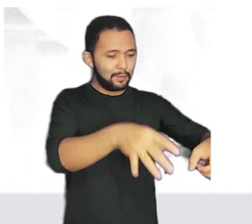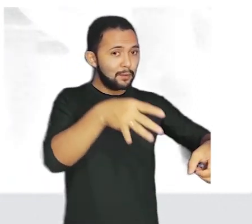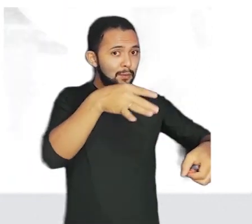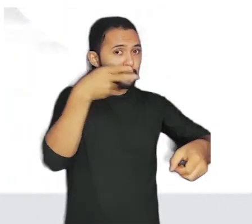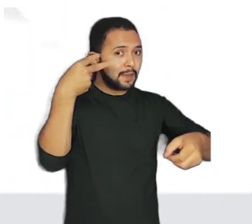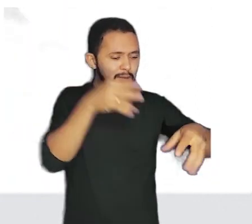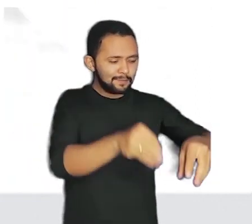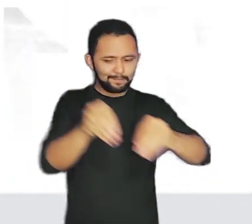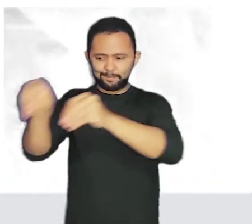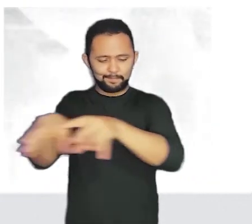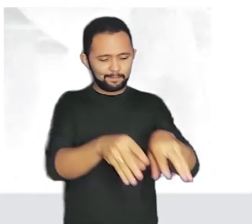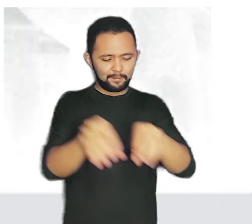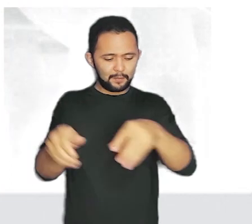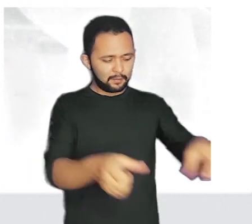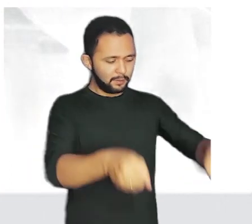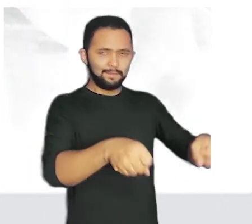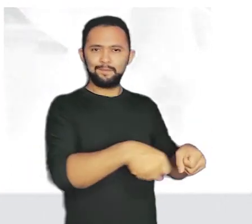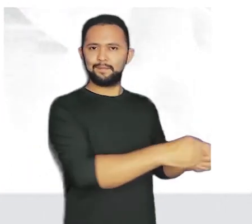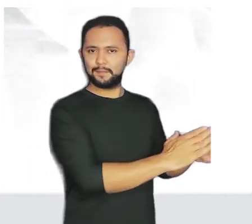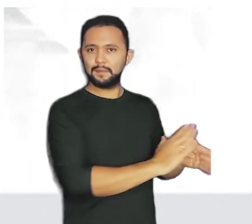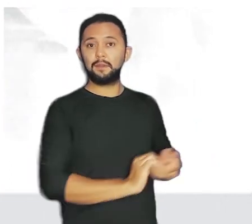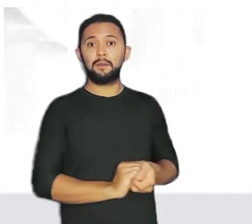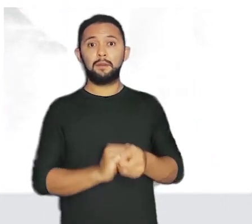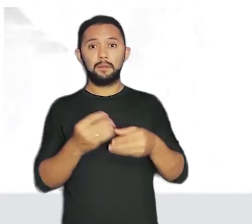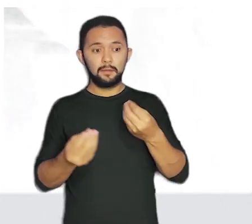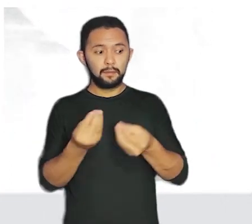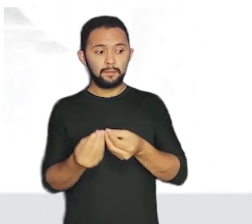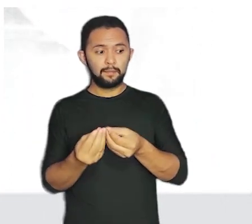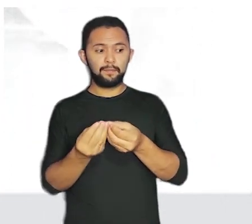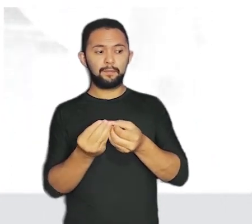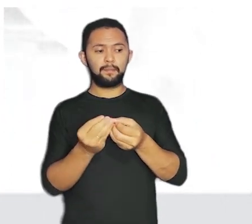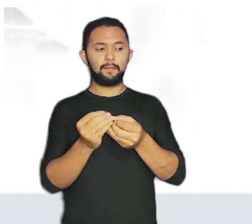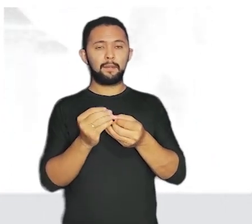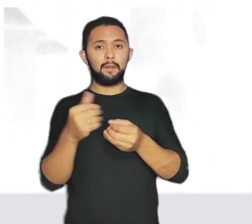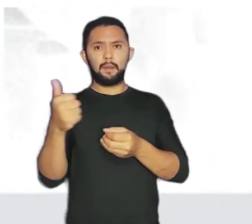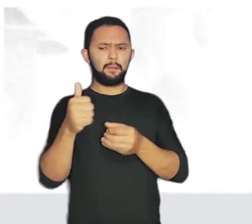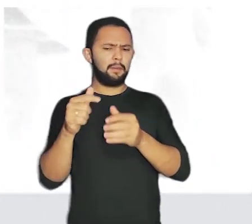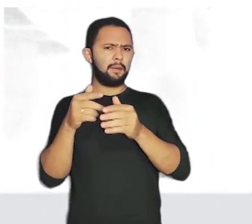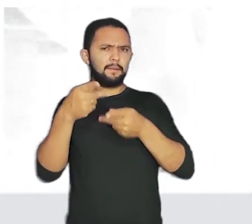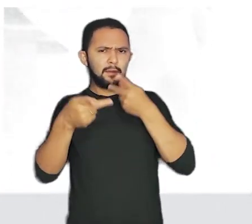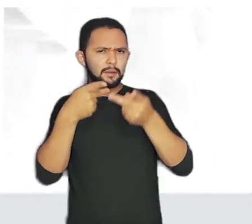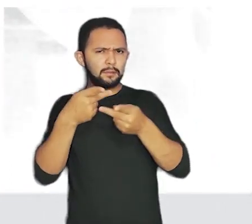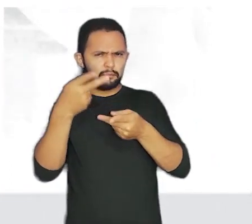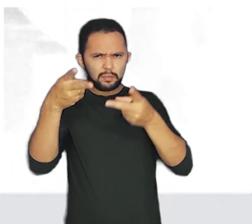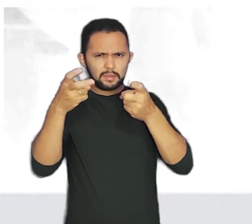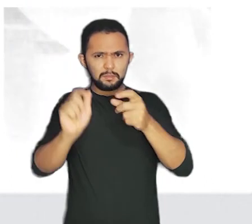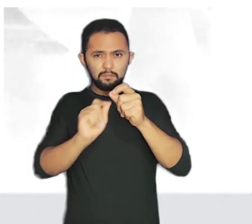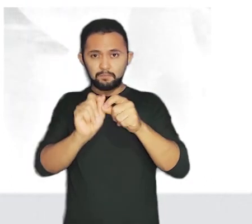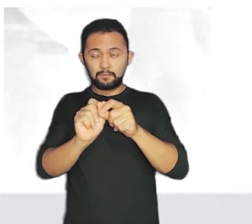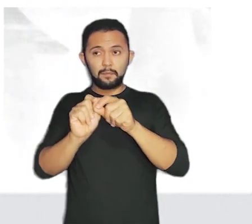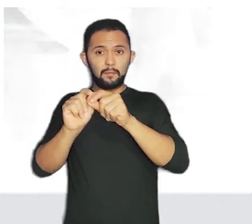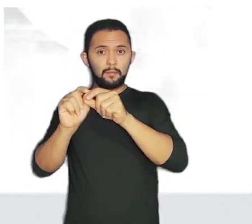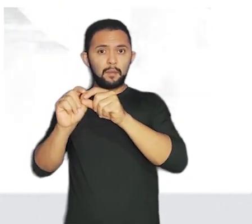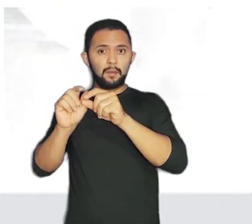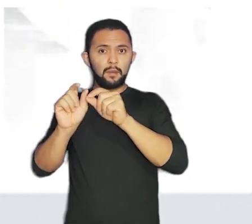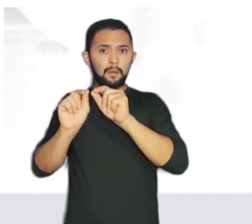diz o seguinte: o tipo de sujeito da oração da primeira fala do personagem, então a primeira fala está aqui no primeiro balão,